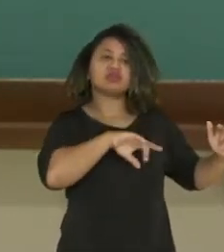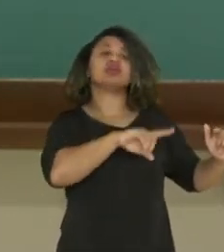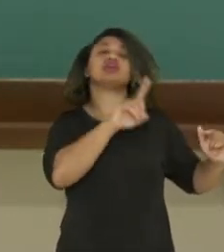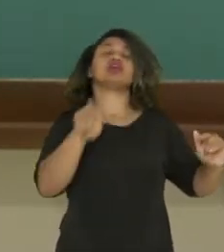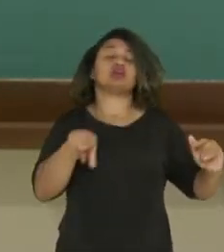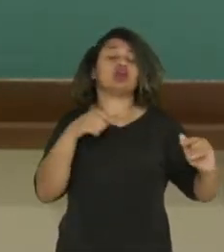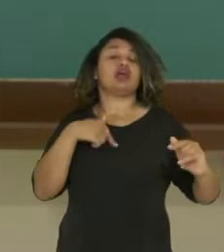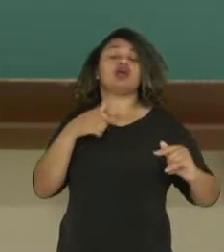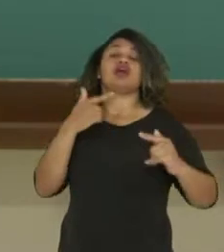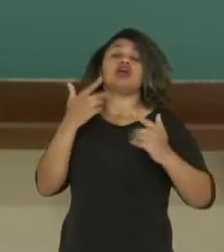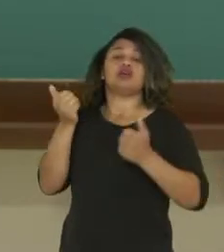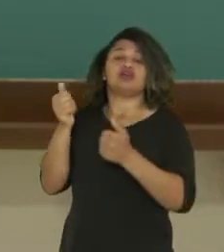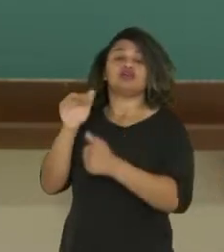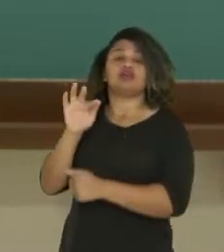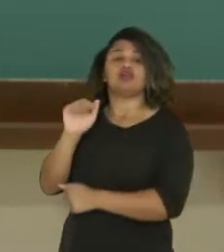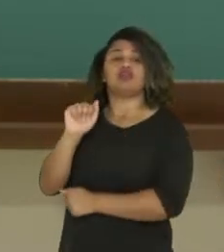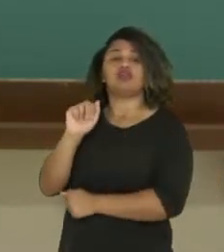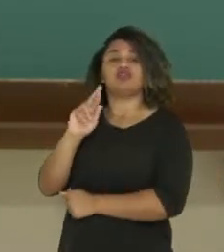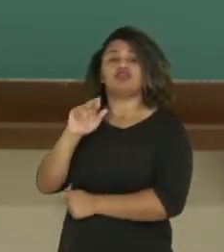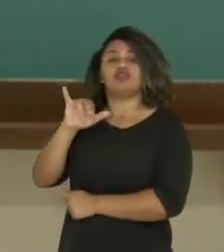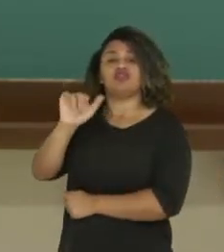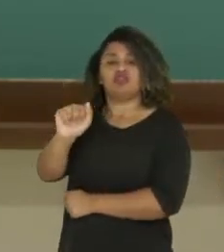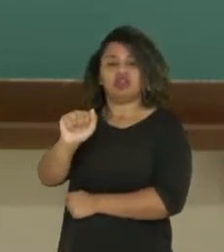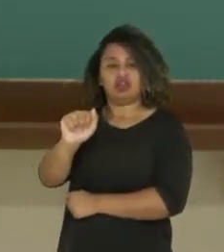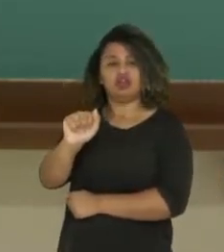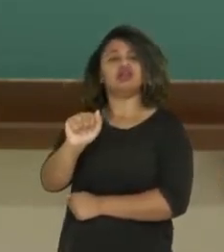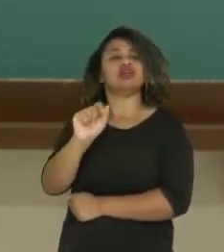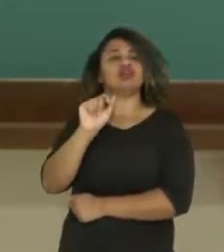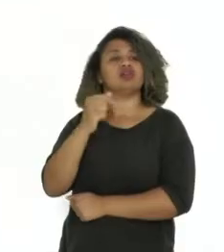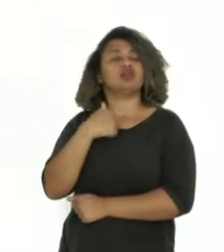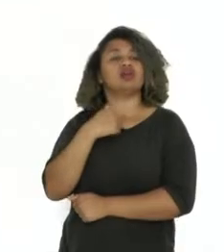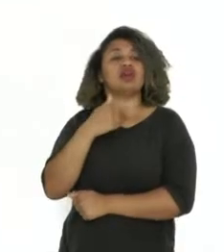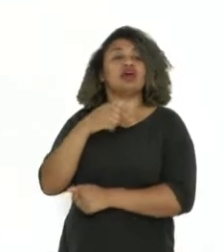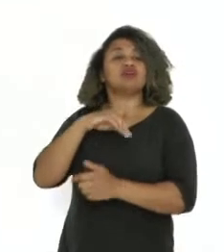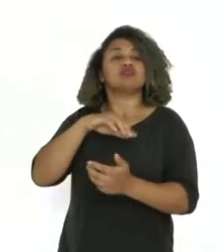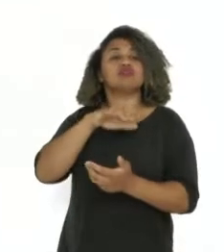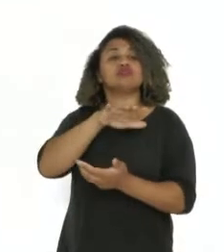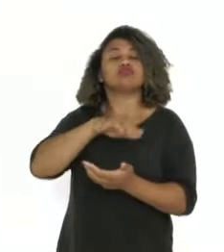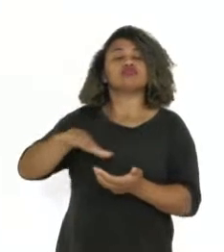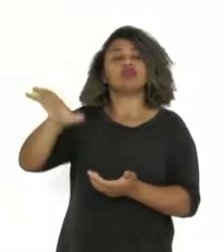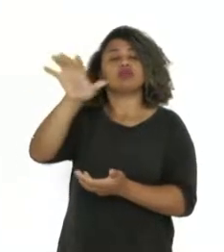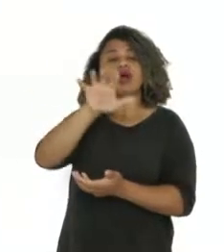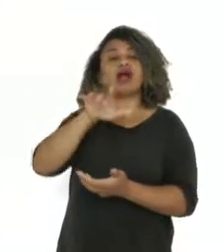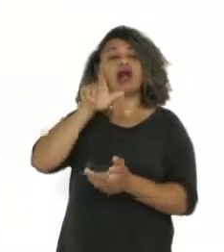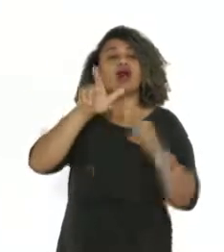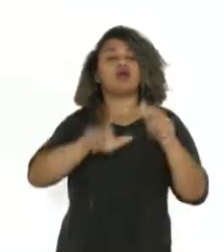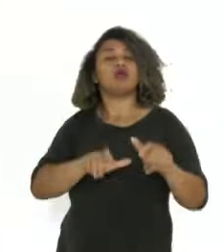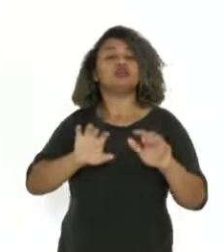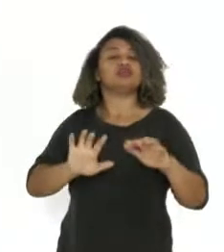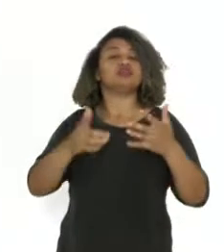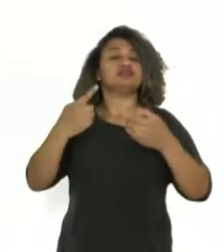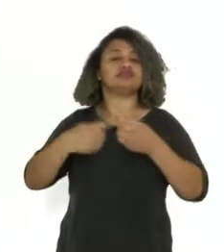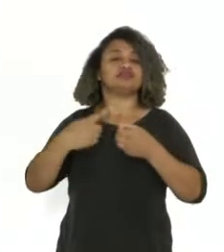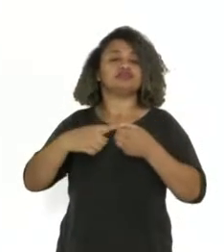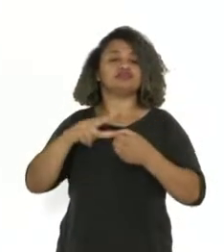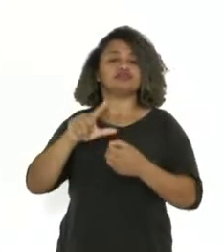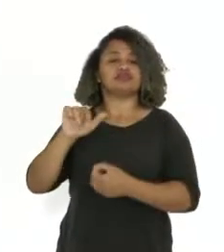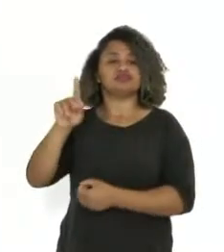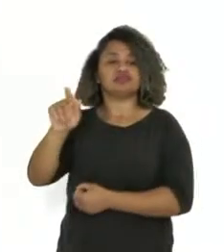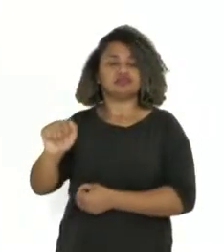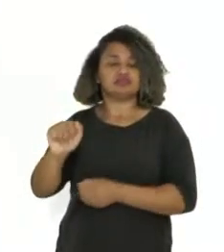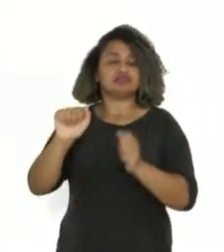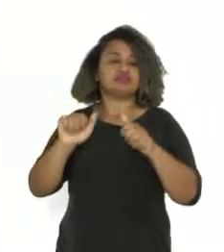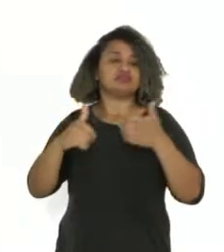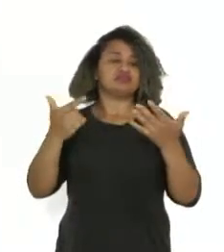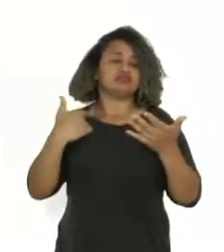feria, que é feira mesmo gastronômica Internacional de Lima, ou seja, ó, estávamos falando aí,